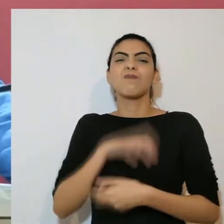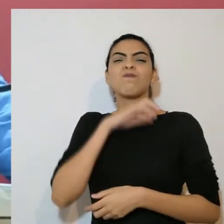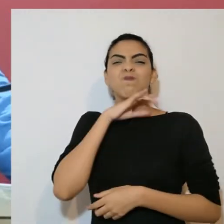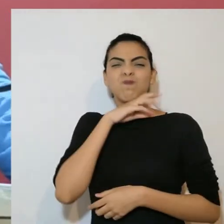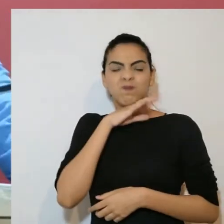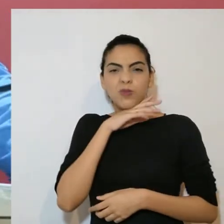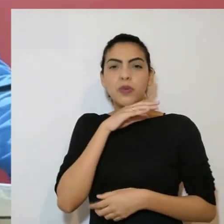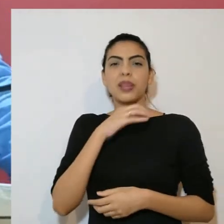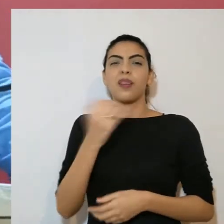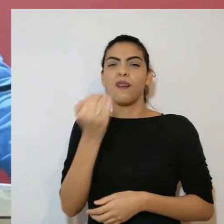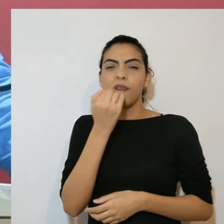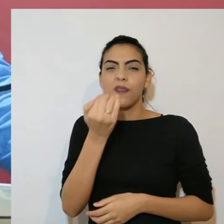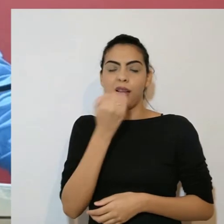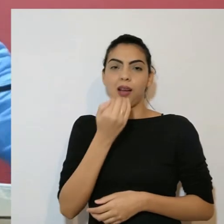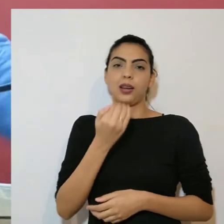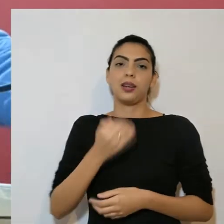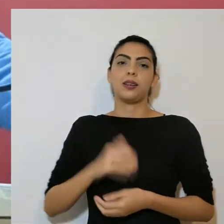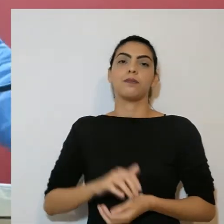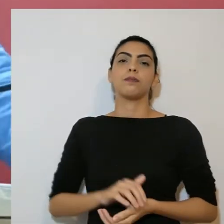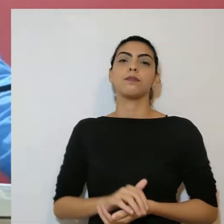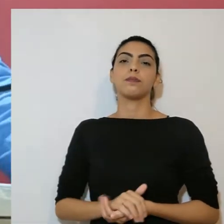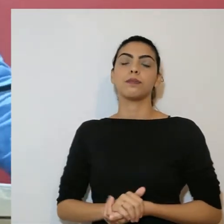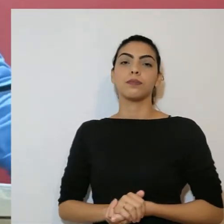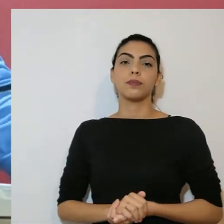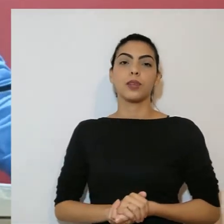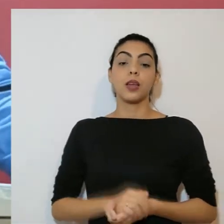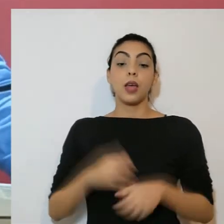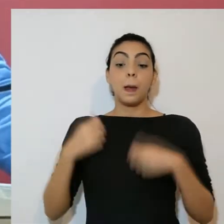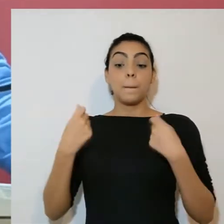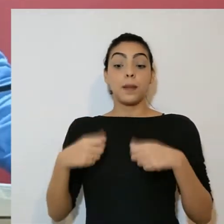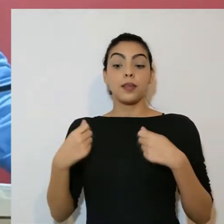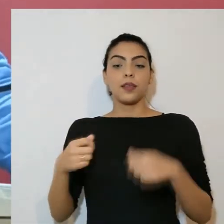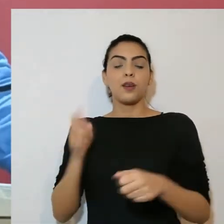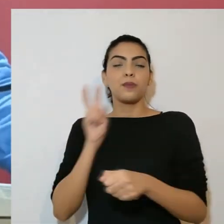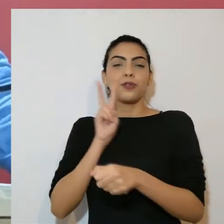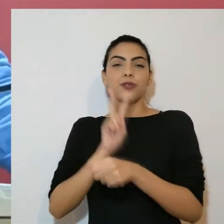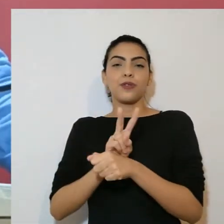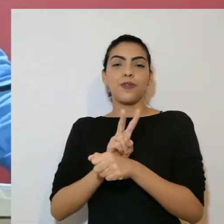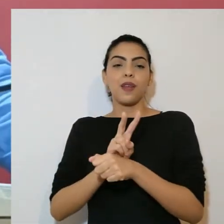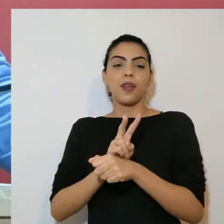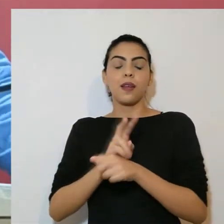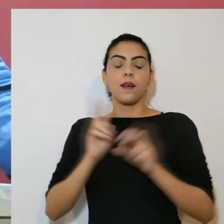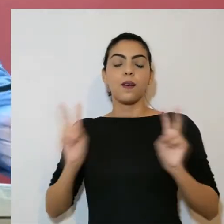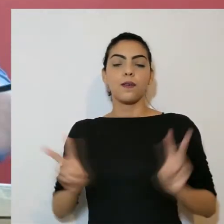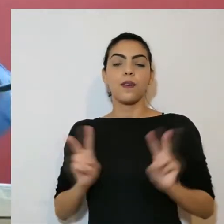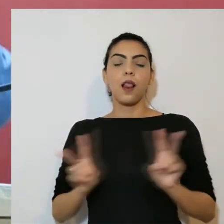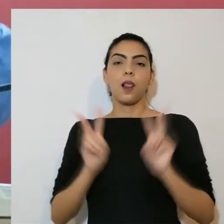é ver a virtude na vida dessa mulher